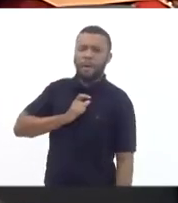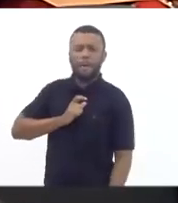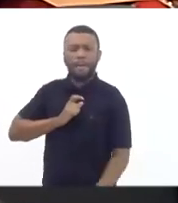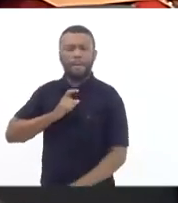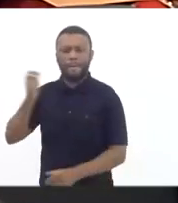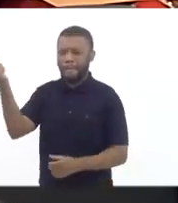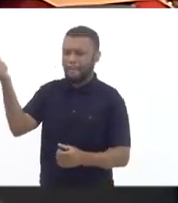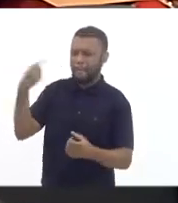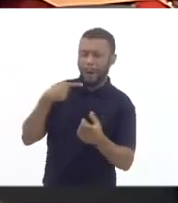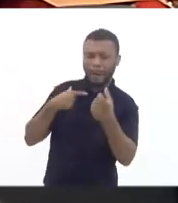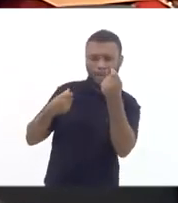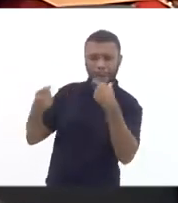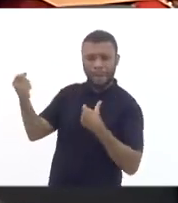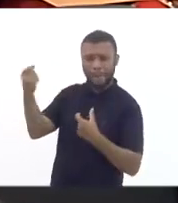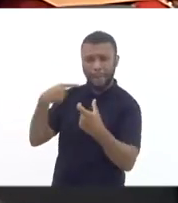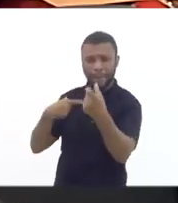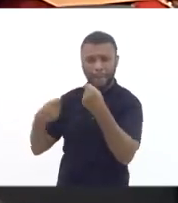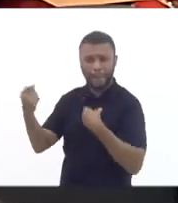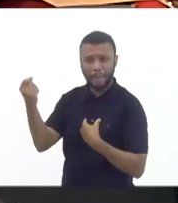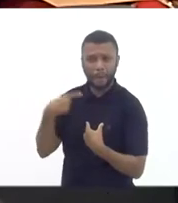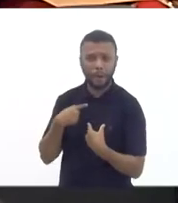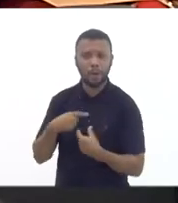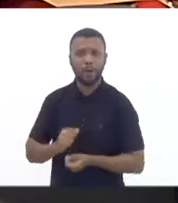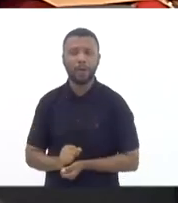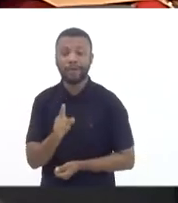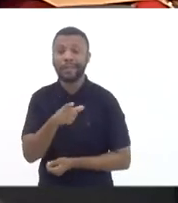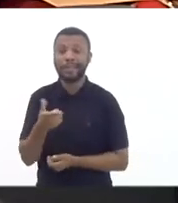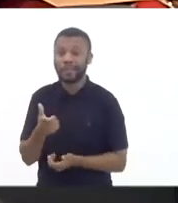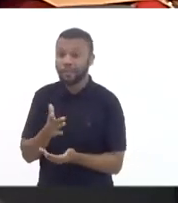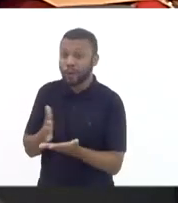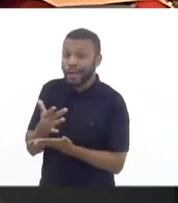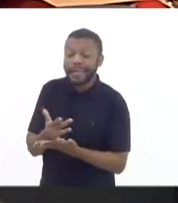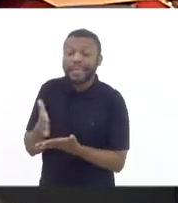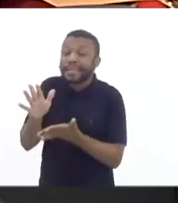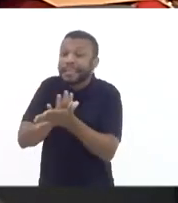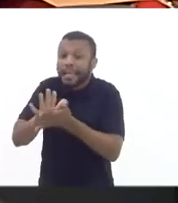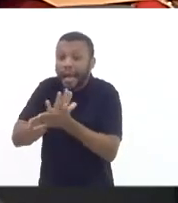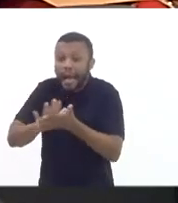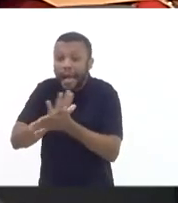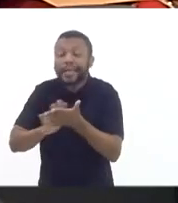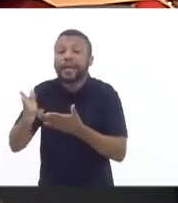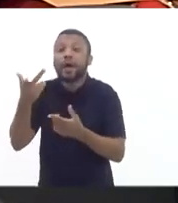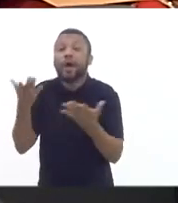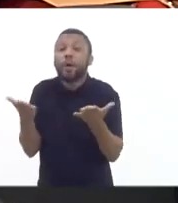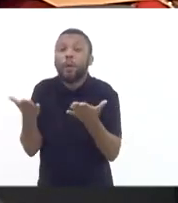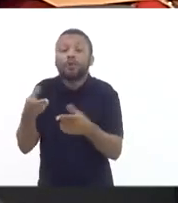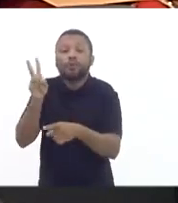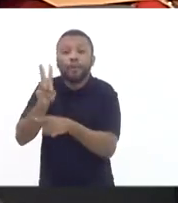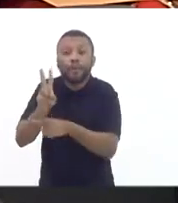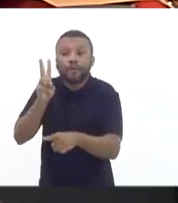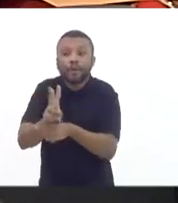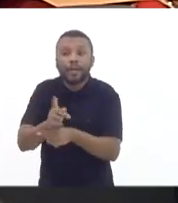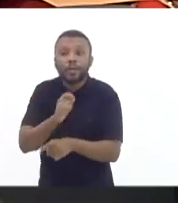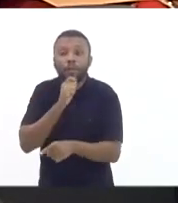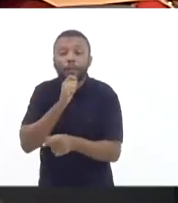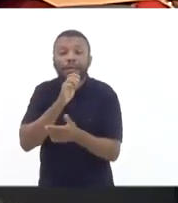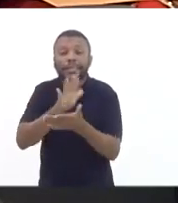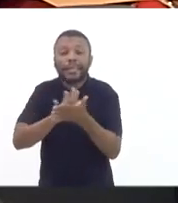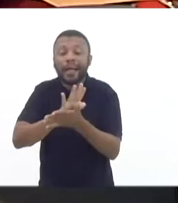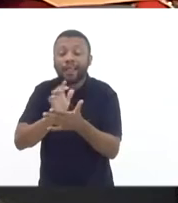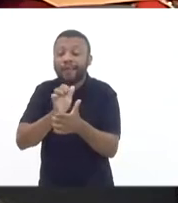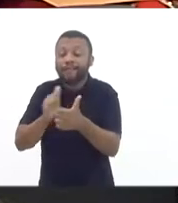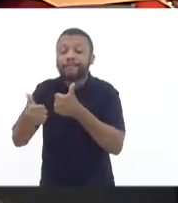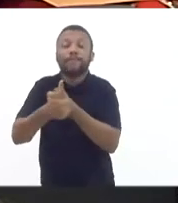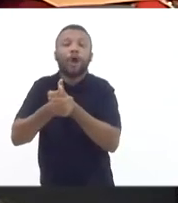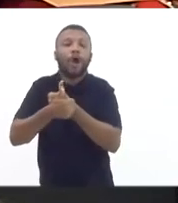é apedrejado por estar ali na suíba. Ele não ganha um real, tá? O protetor, porque ele não tem voz. Eu